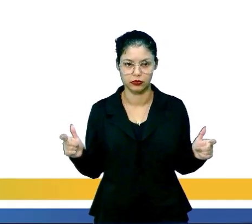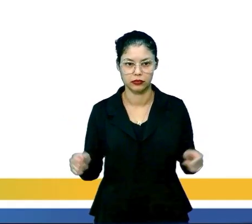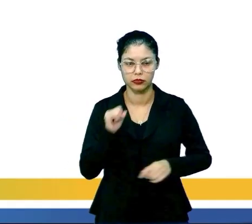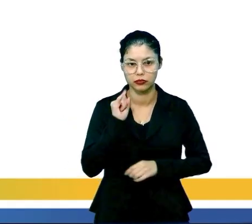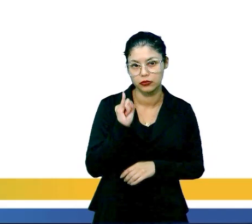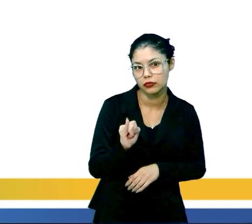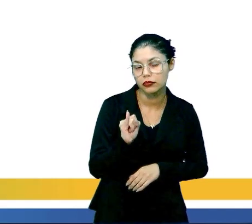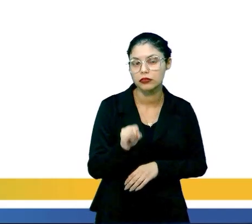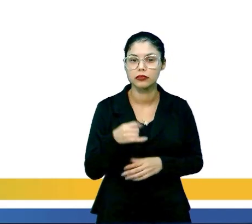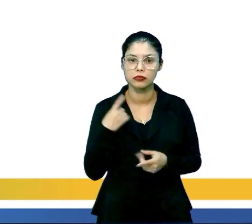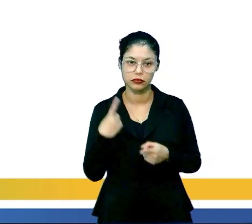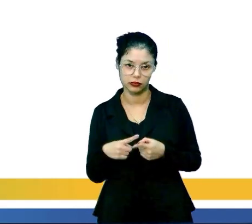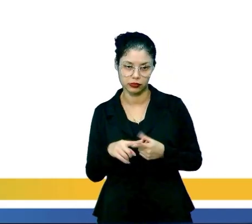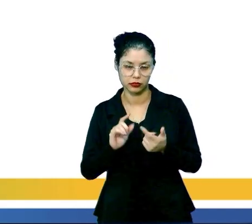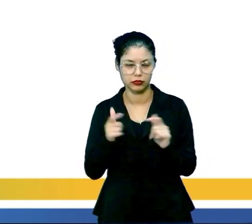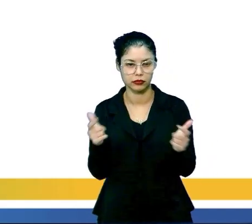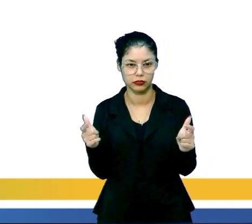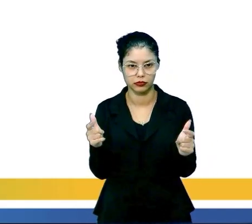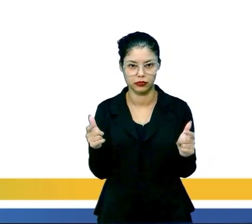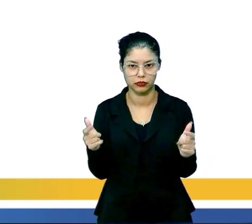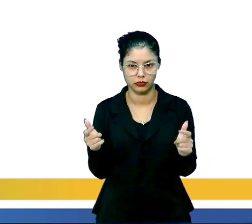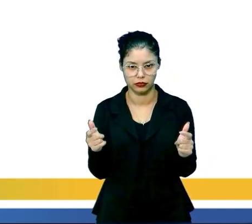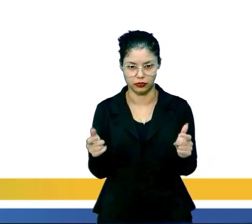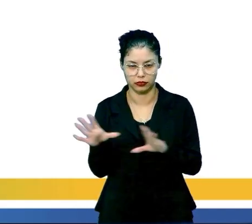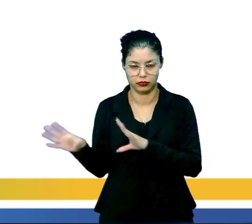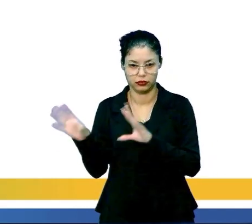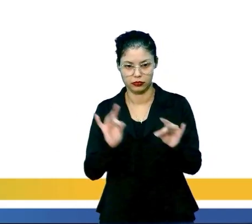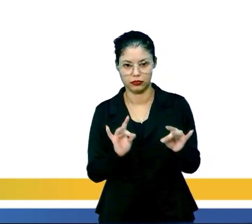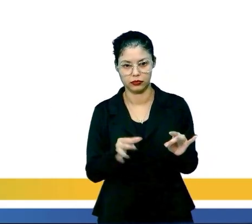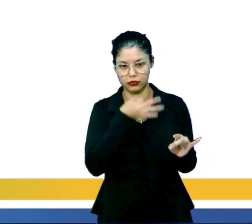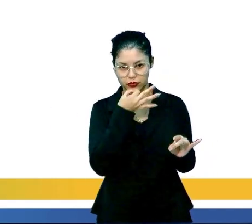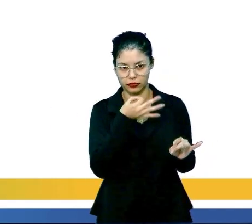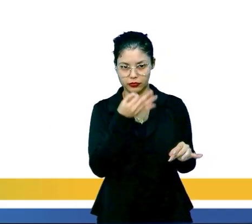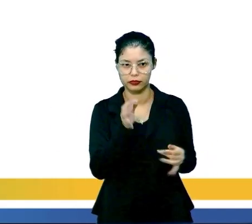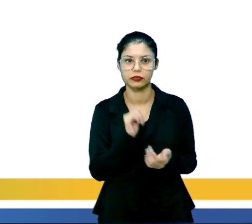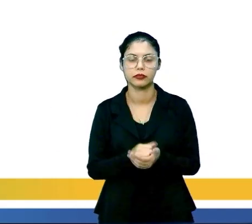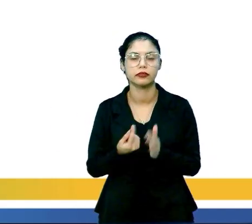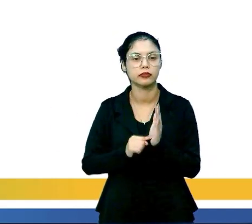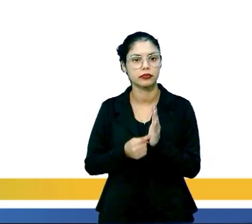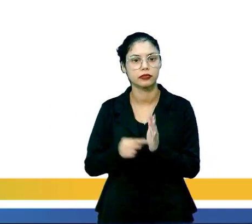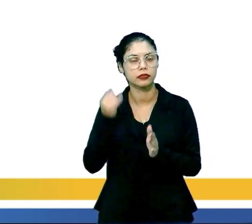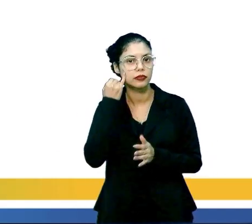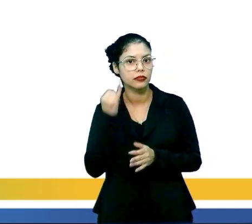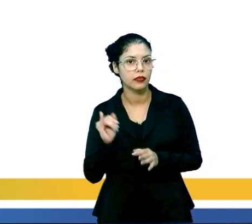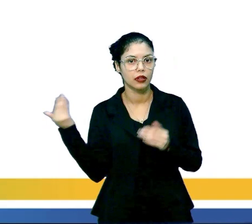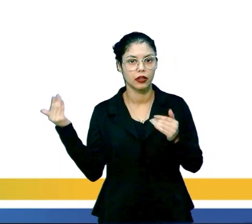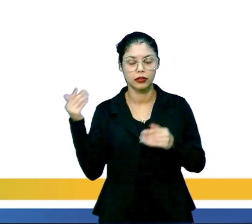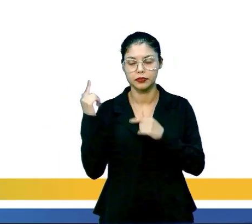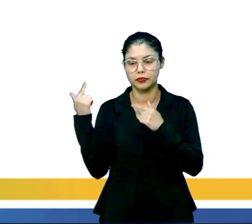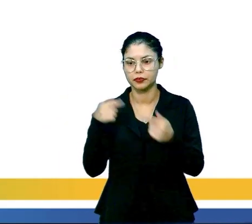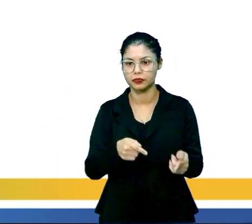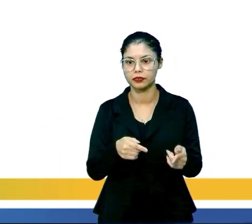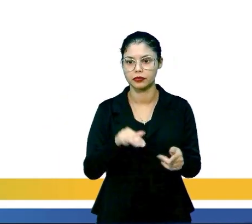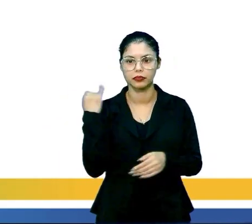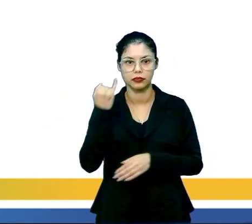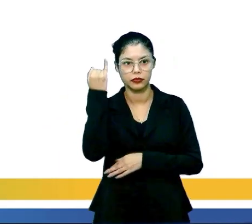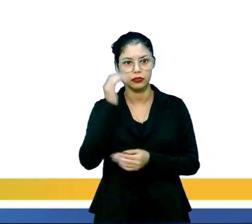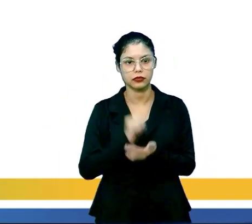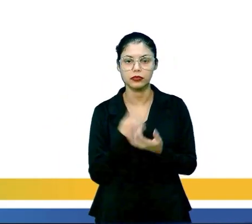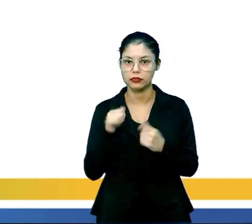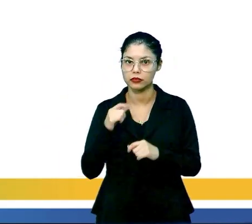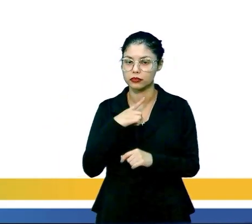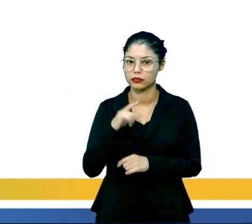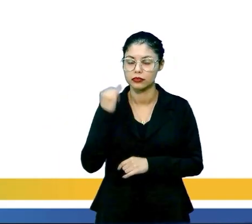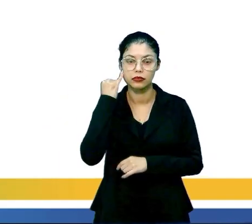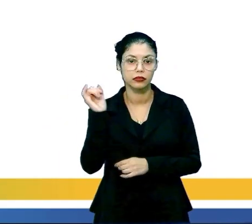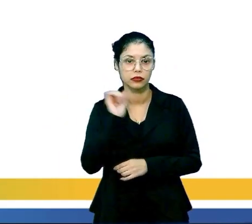mais longos, e por que eles são longos? Porque eu trago lá o tópico frasal, que é a ideia principal, todo parágrafo precisa ter